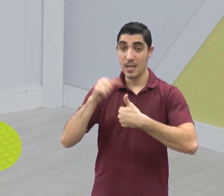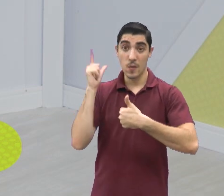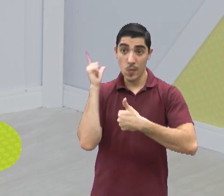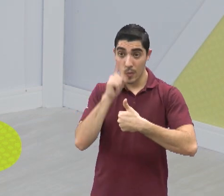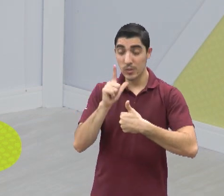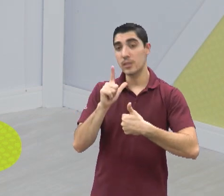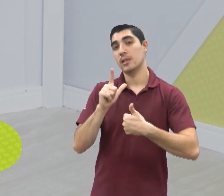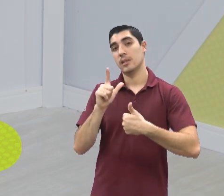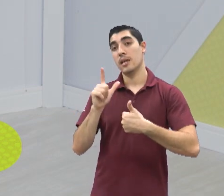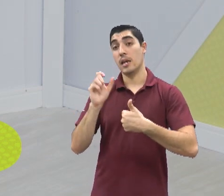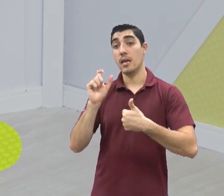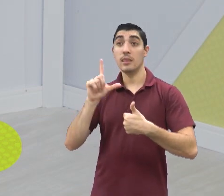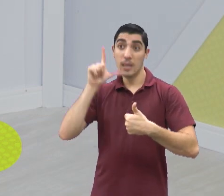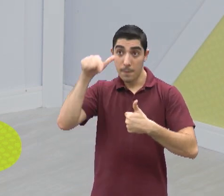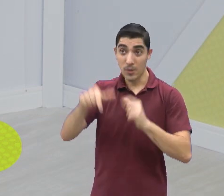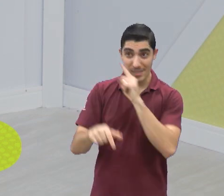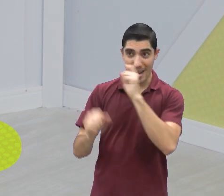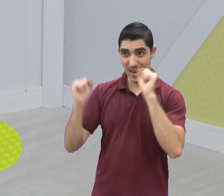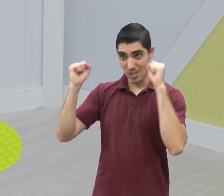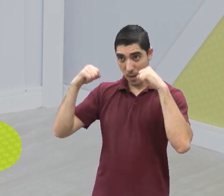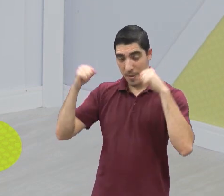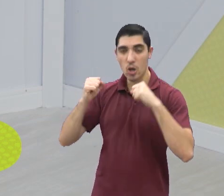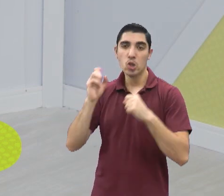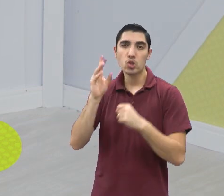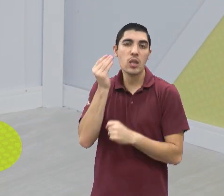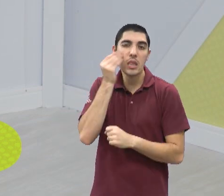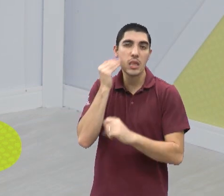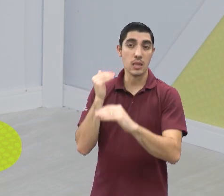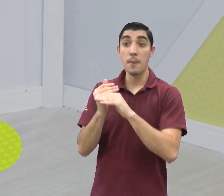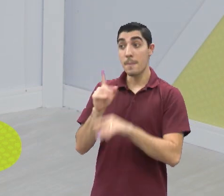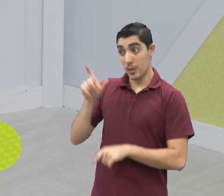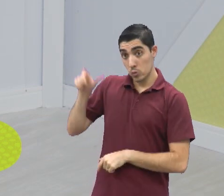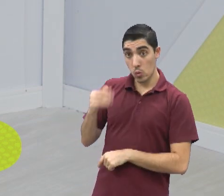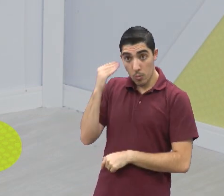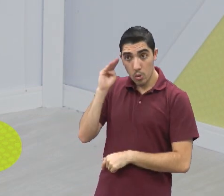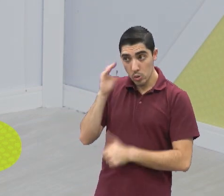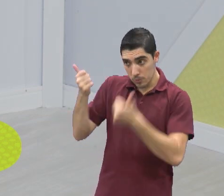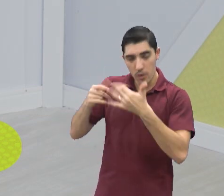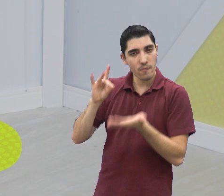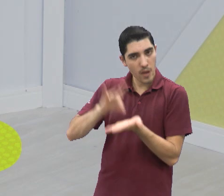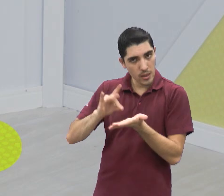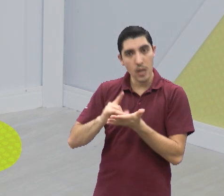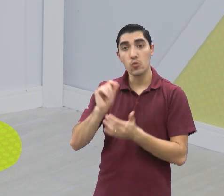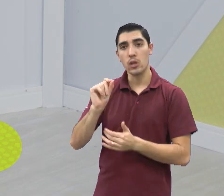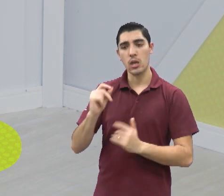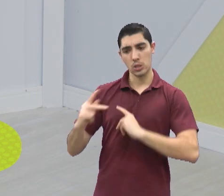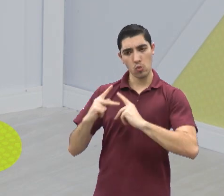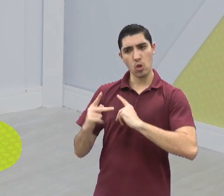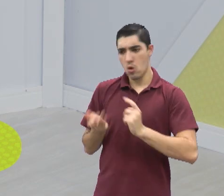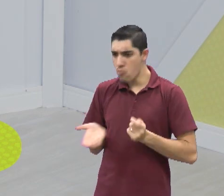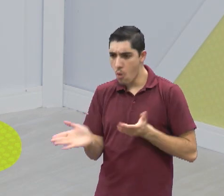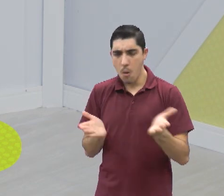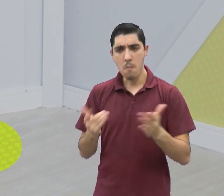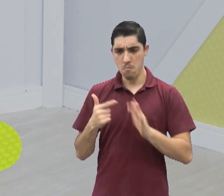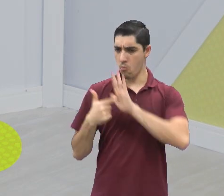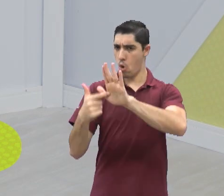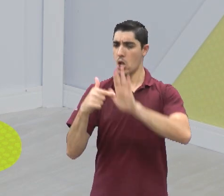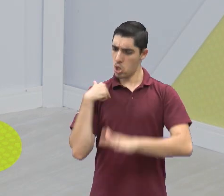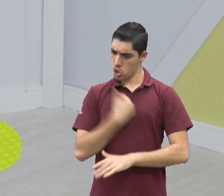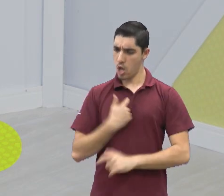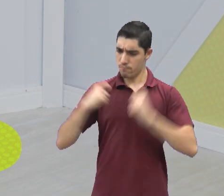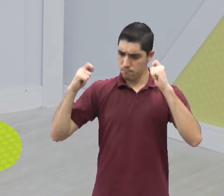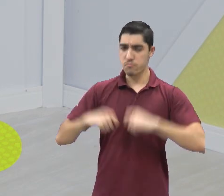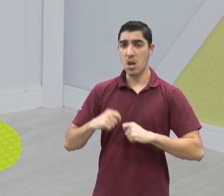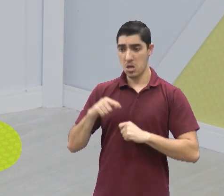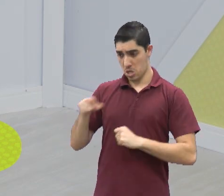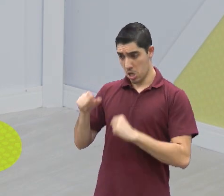empate lá em Santa Catarina, mas o principal é jogar bem, como disse o Brunão, mostrar as credenciais, falar, ó, estamos vivos, estamos aqui, vocês são as favoritas, ok,